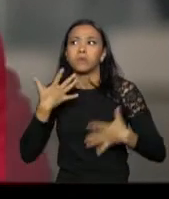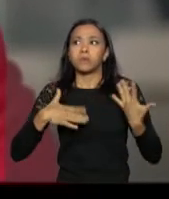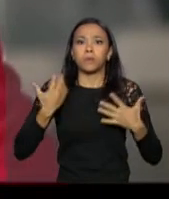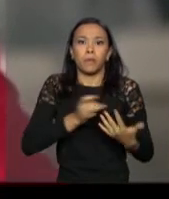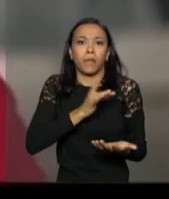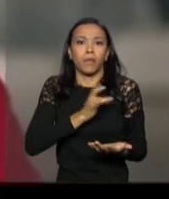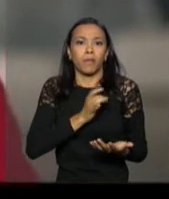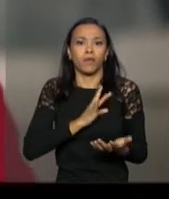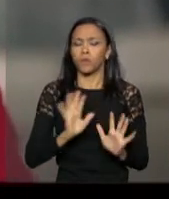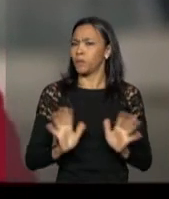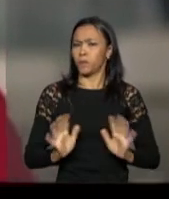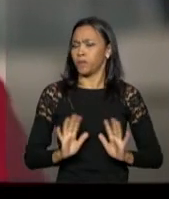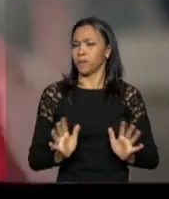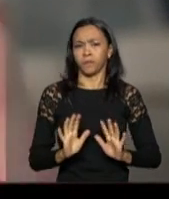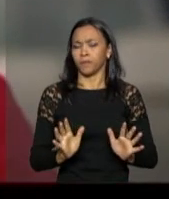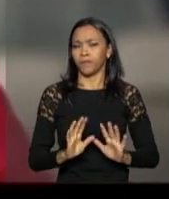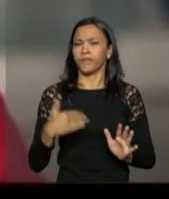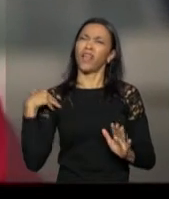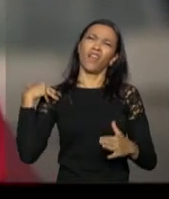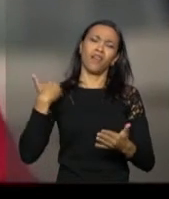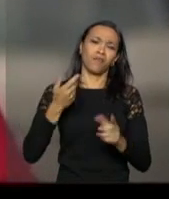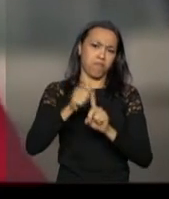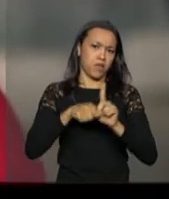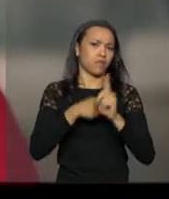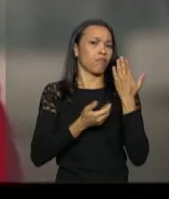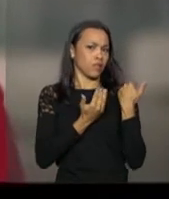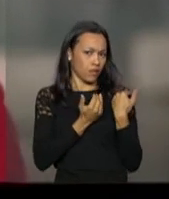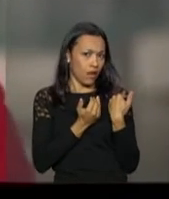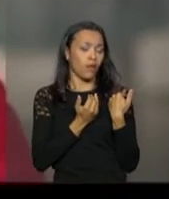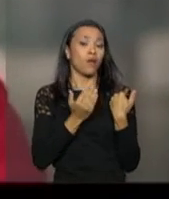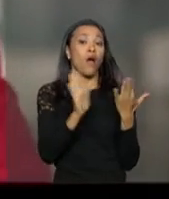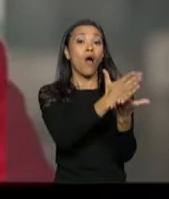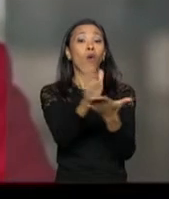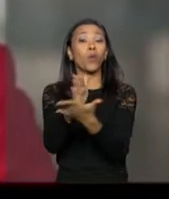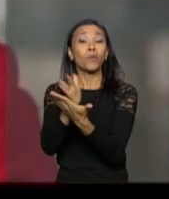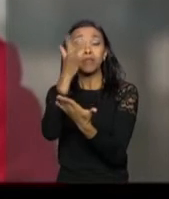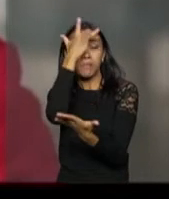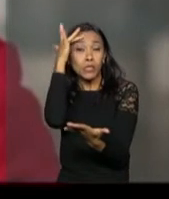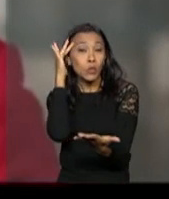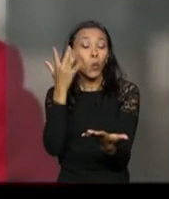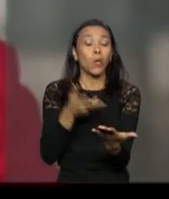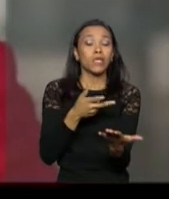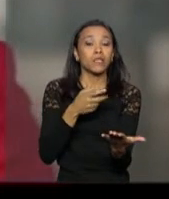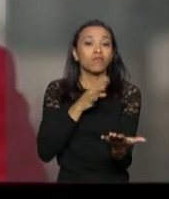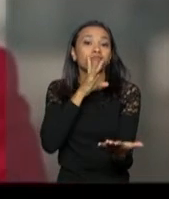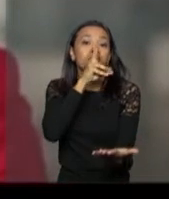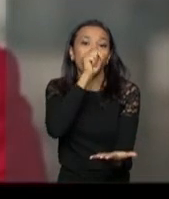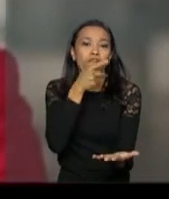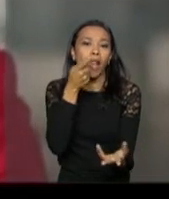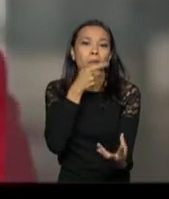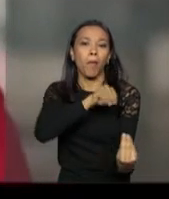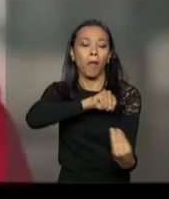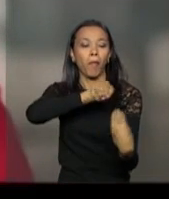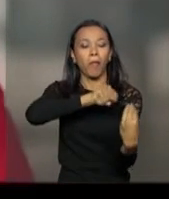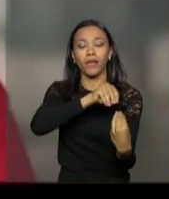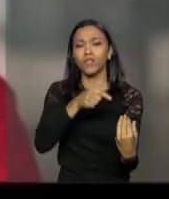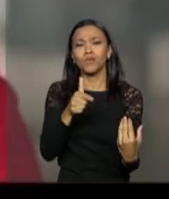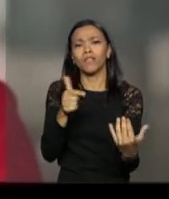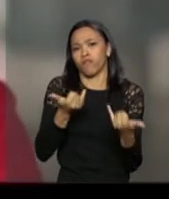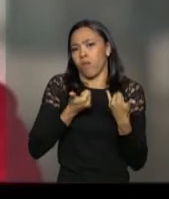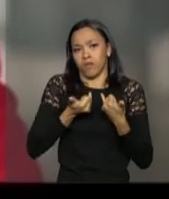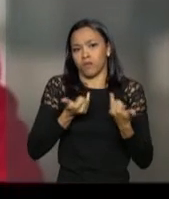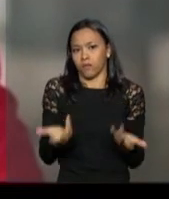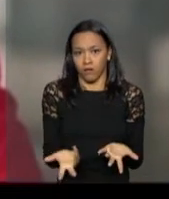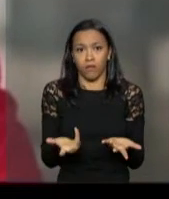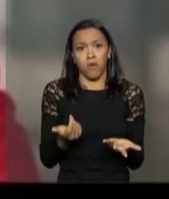inquietações. Surpreende que, desde o mês passado, algumas pessoas, por precipitação, desinformação